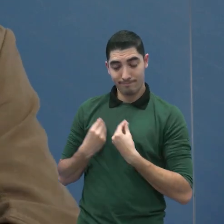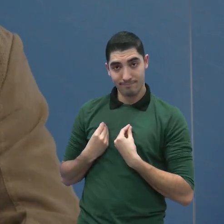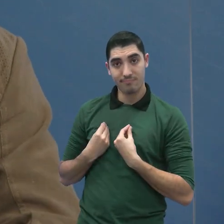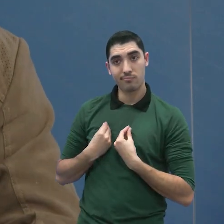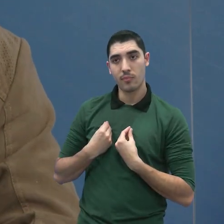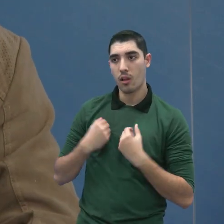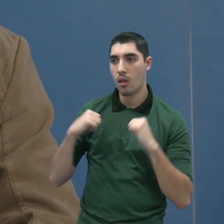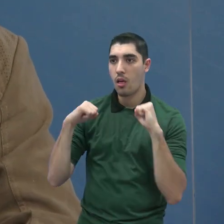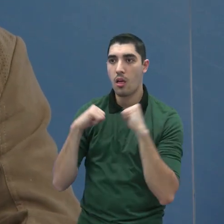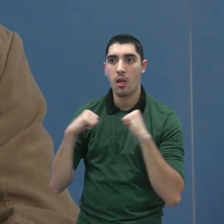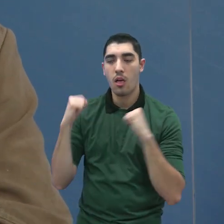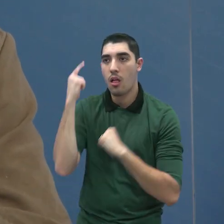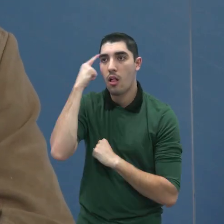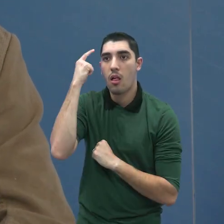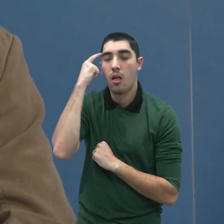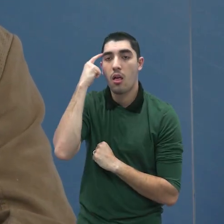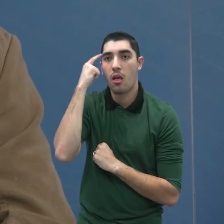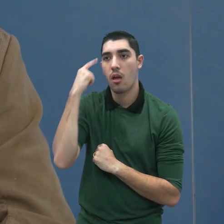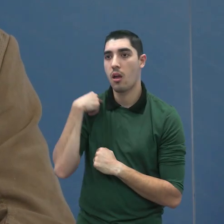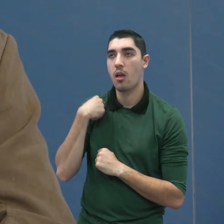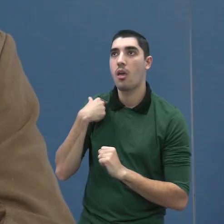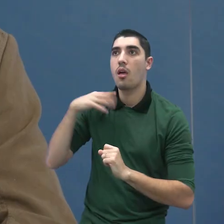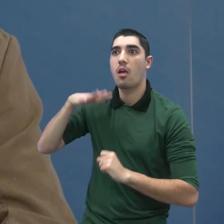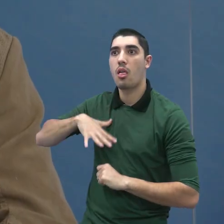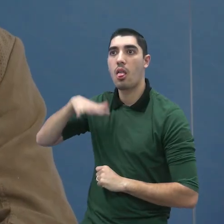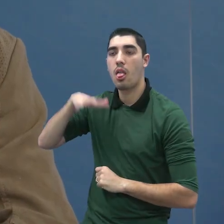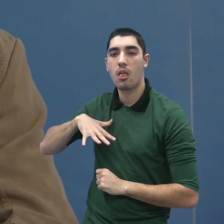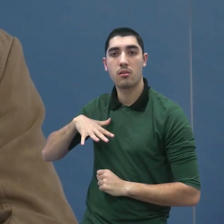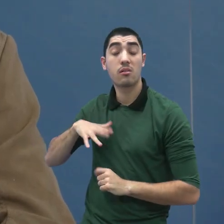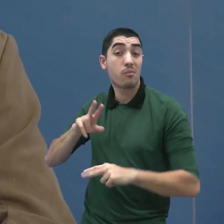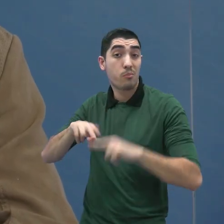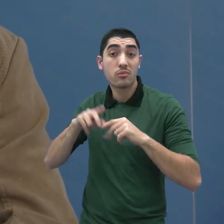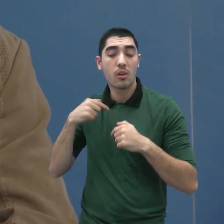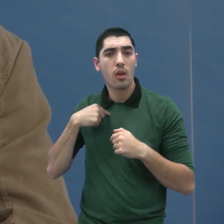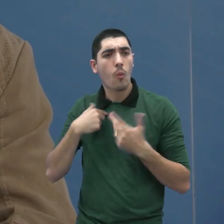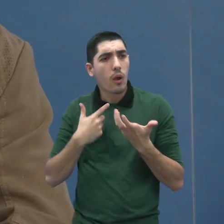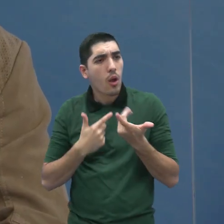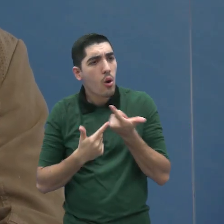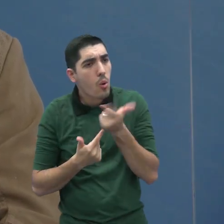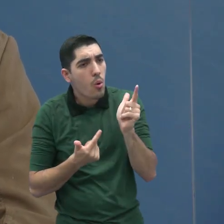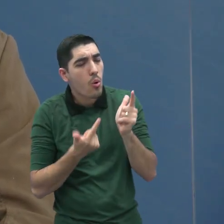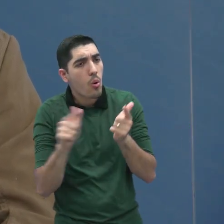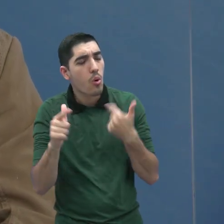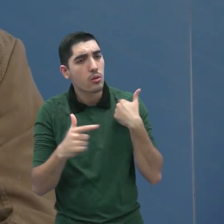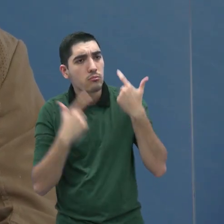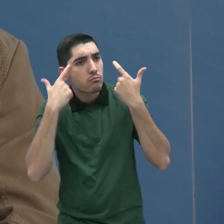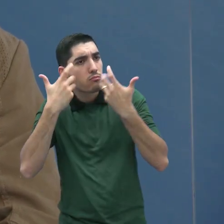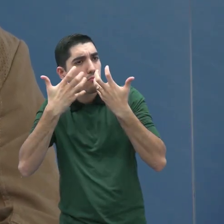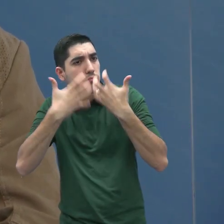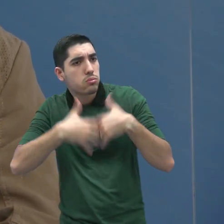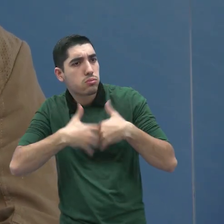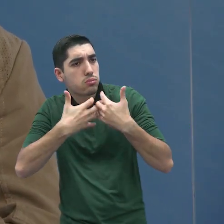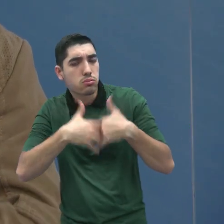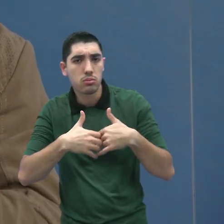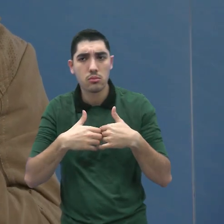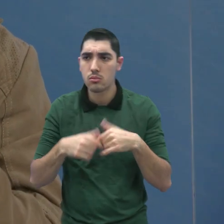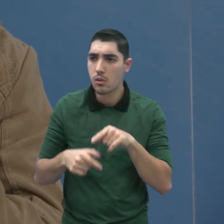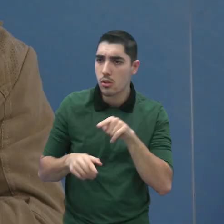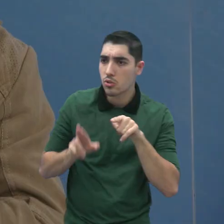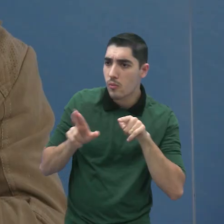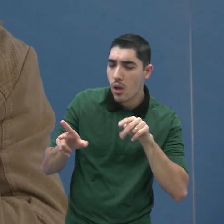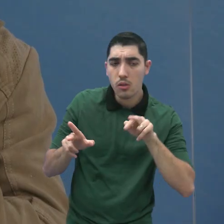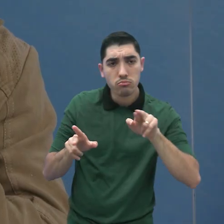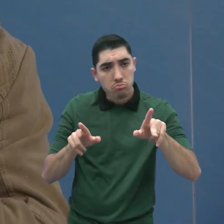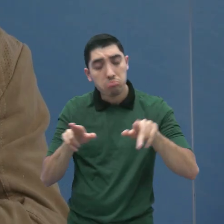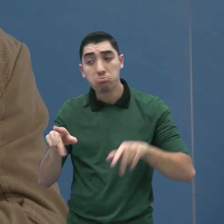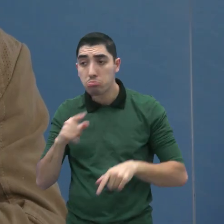mais fanática, porque ela não dá espaço para o novo, para se questionar, para ouvir o diferente, porque ela só fecha